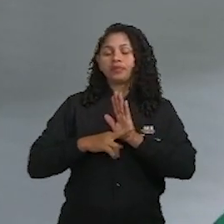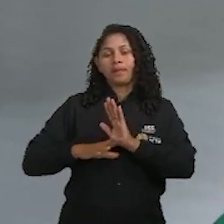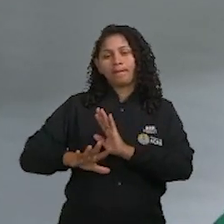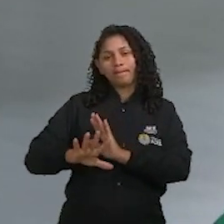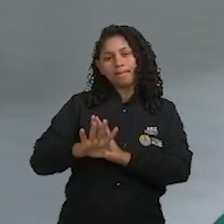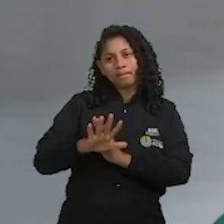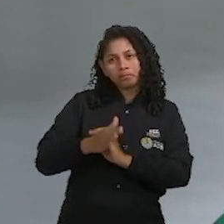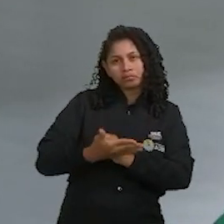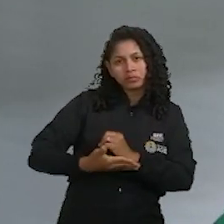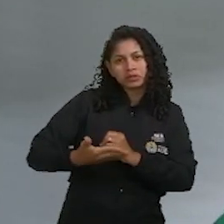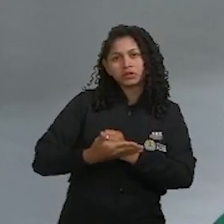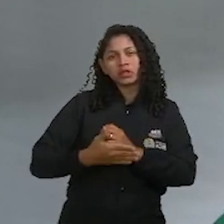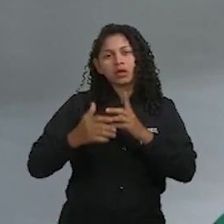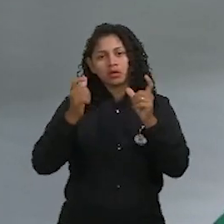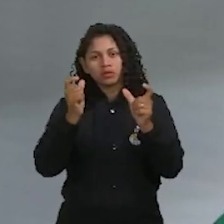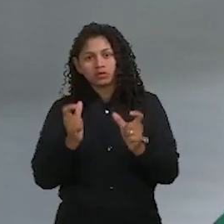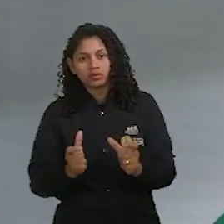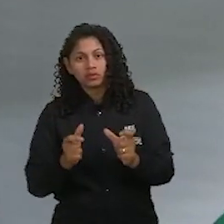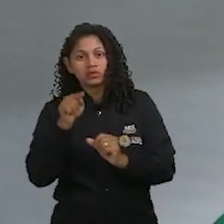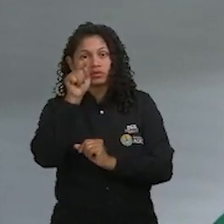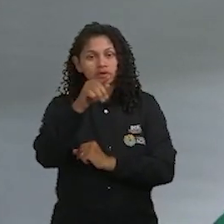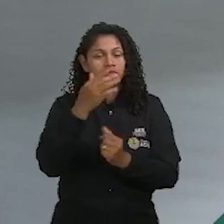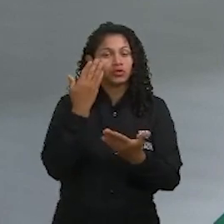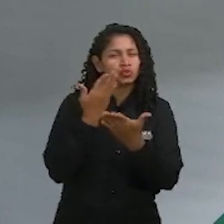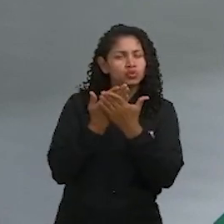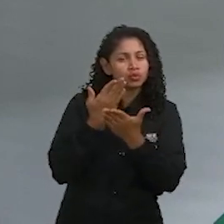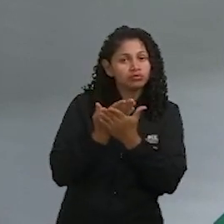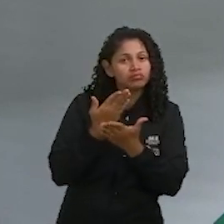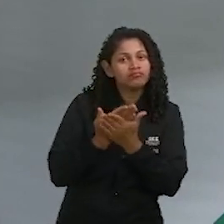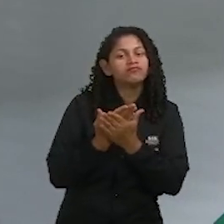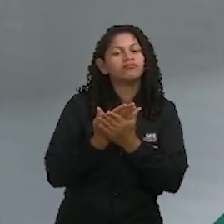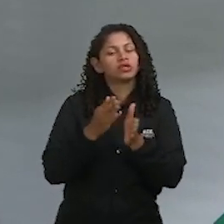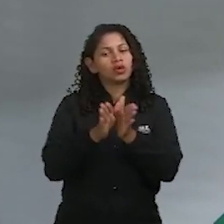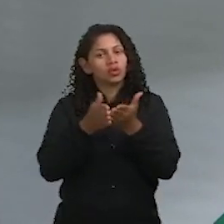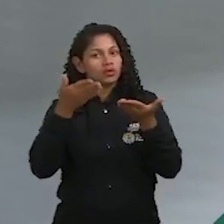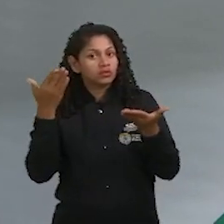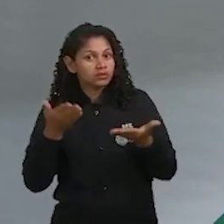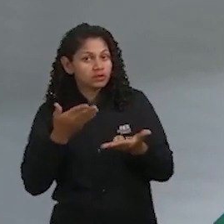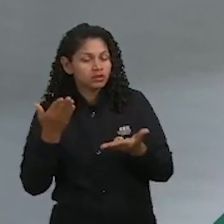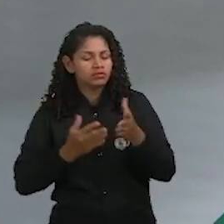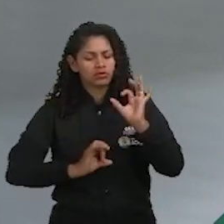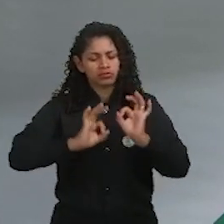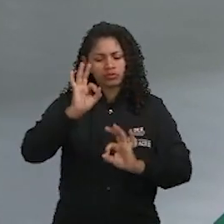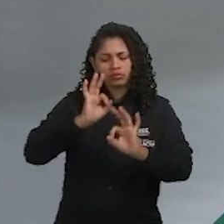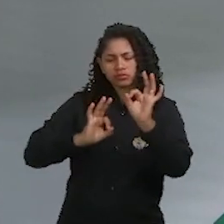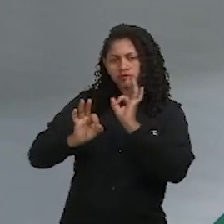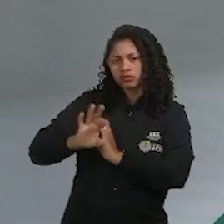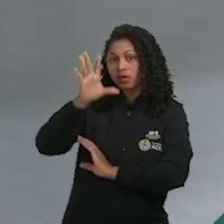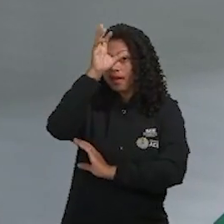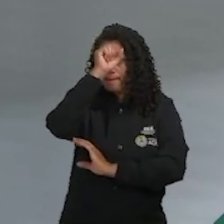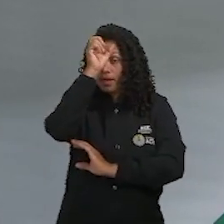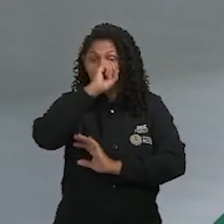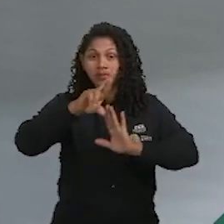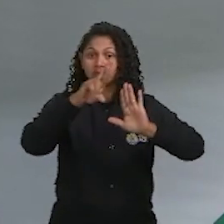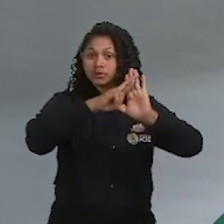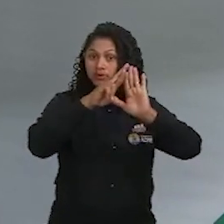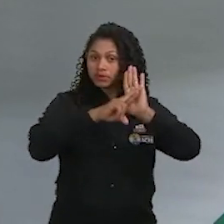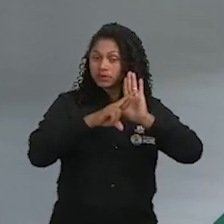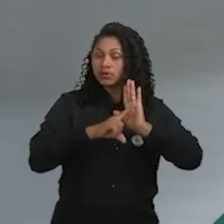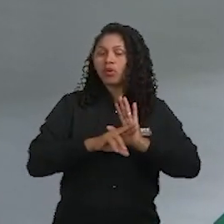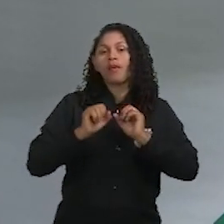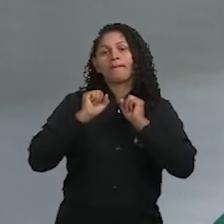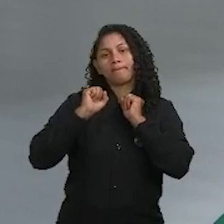estiver estudando, alguns livros, alguns vídeos que você estiver se preparando para aprender essas regras,